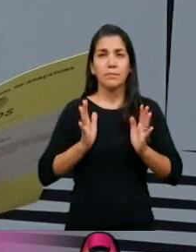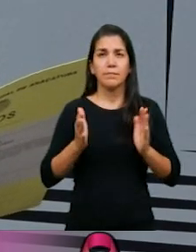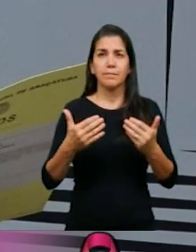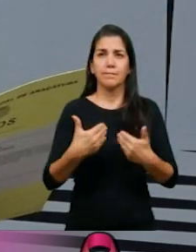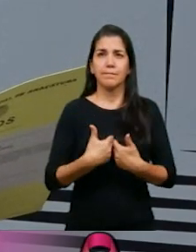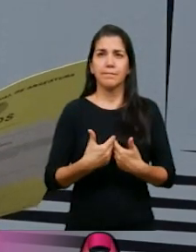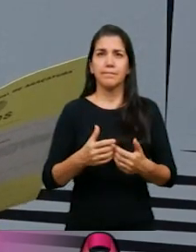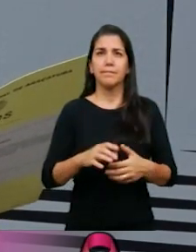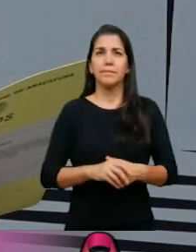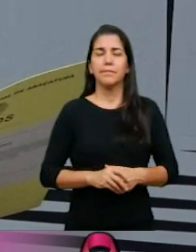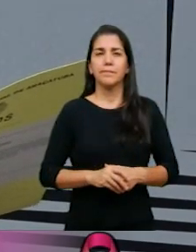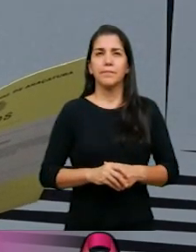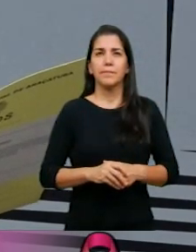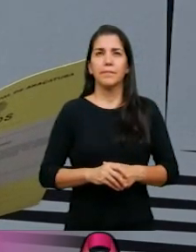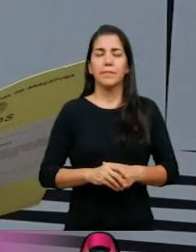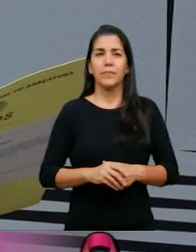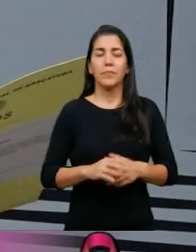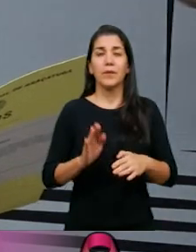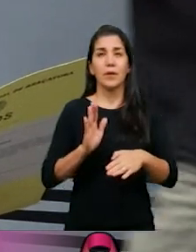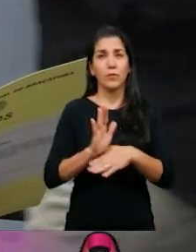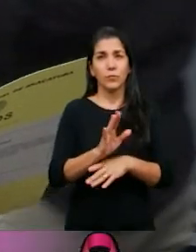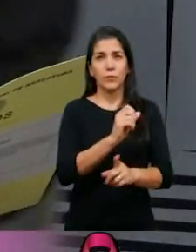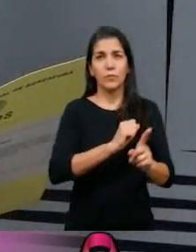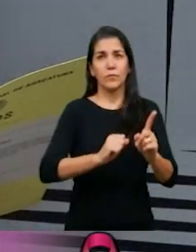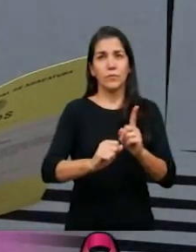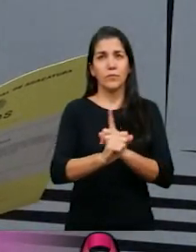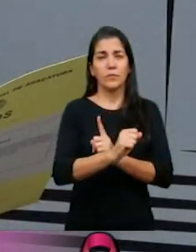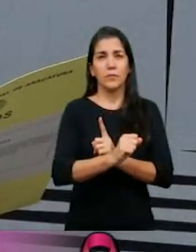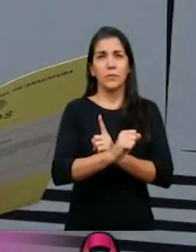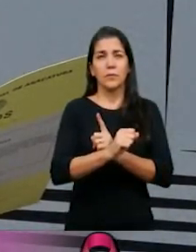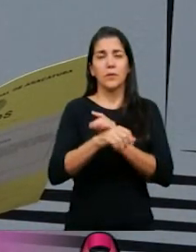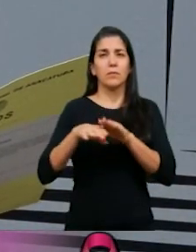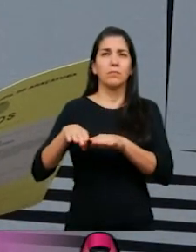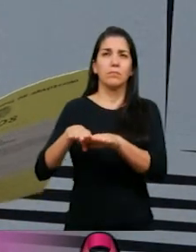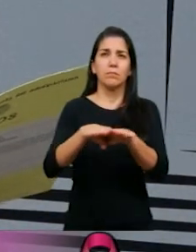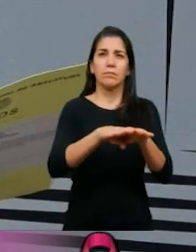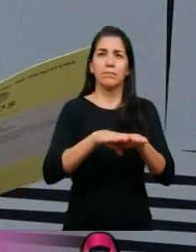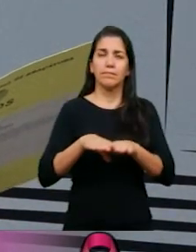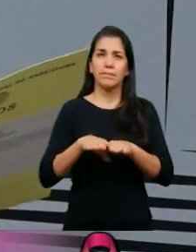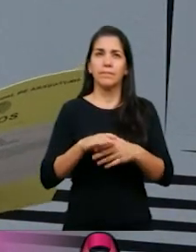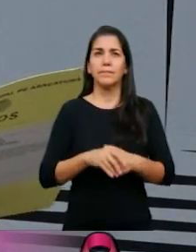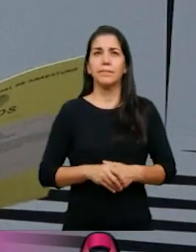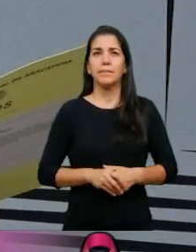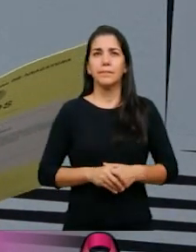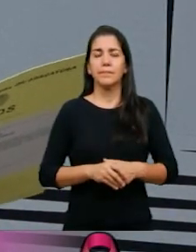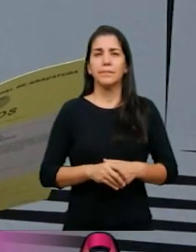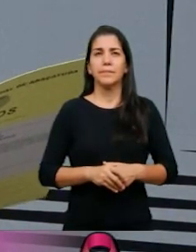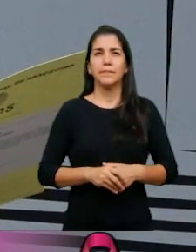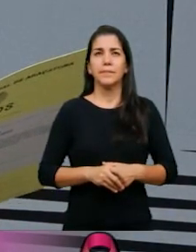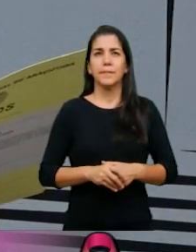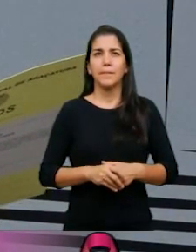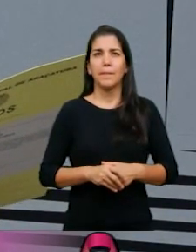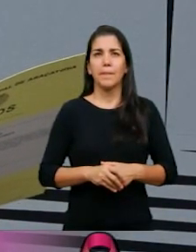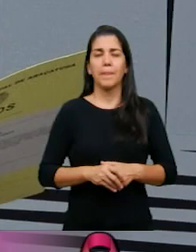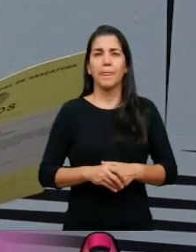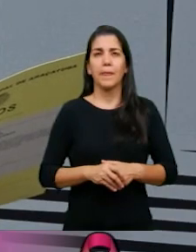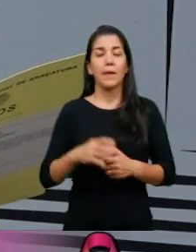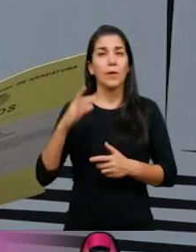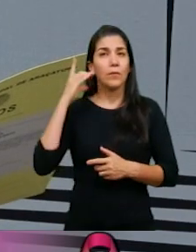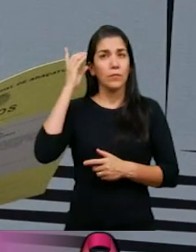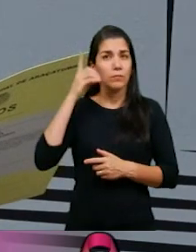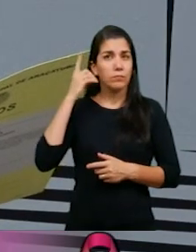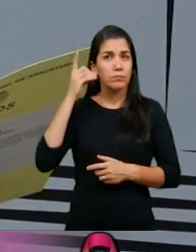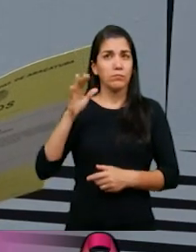TEA, contribuindo para uma sociedade mais igualitária e acolhedora. Considerando que o deputado